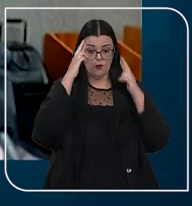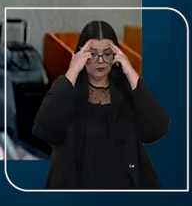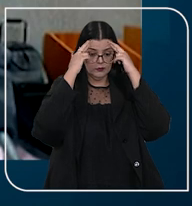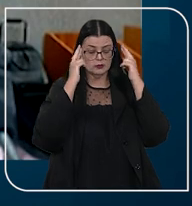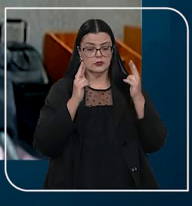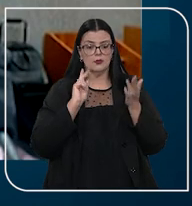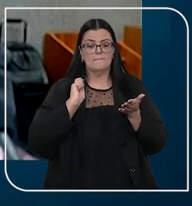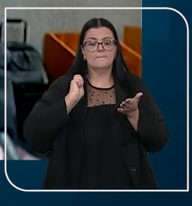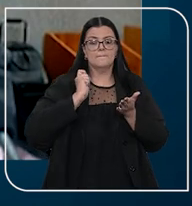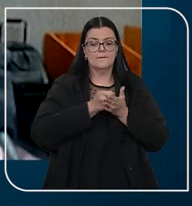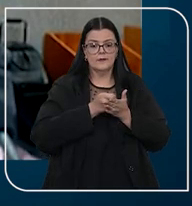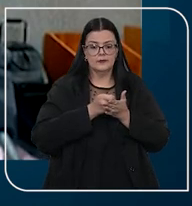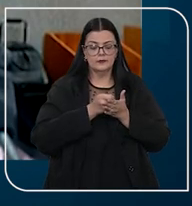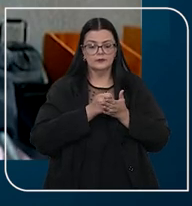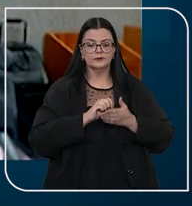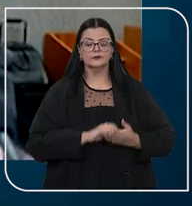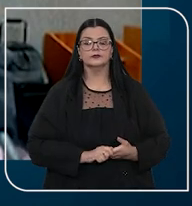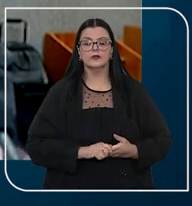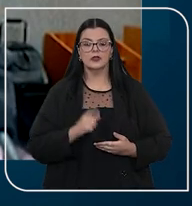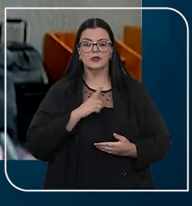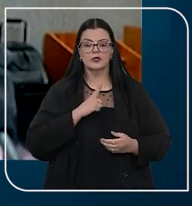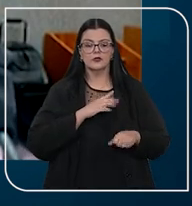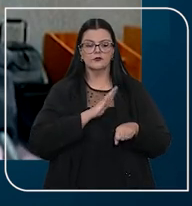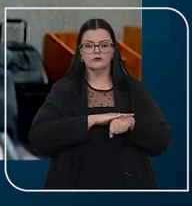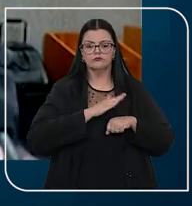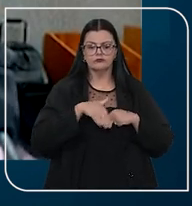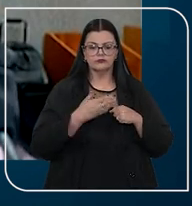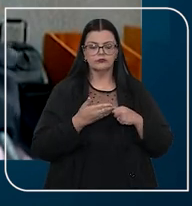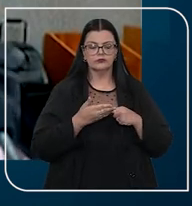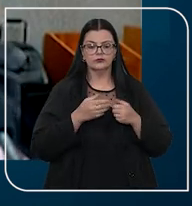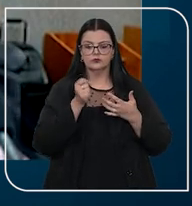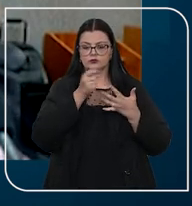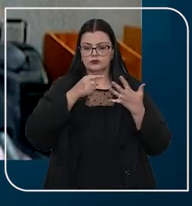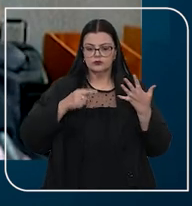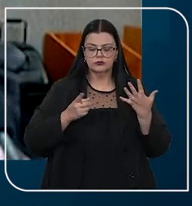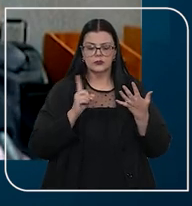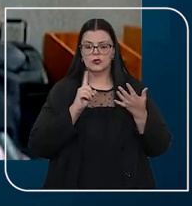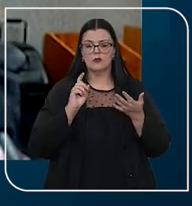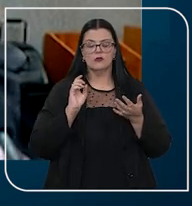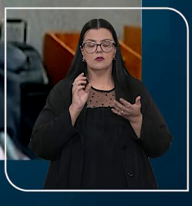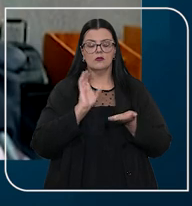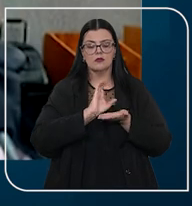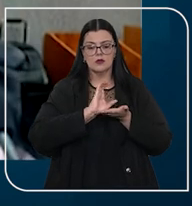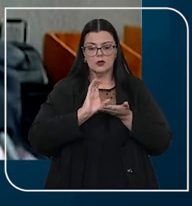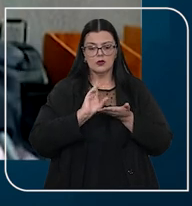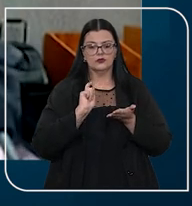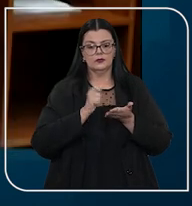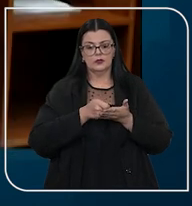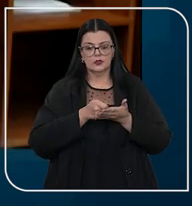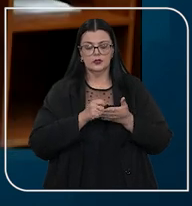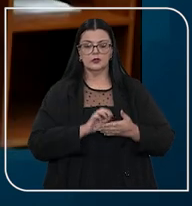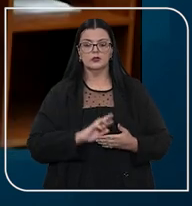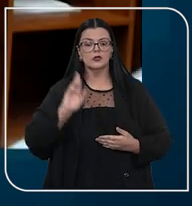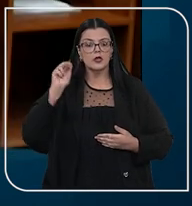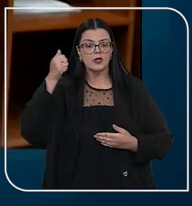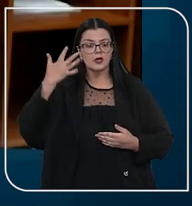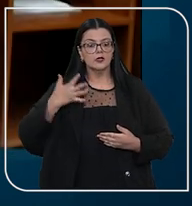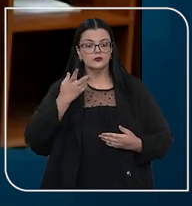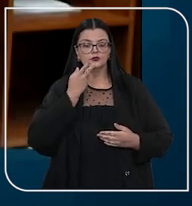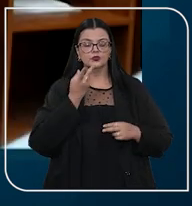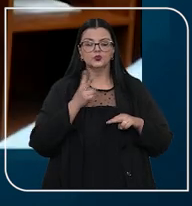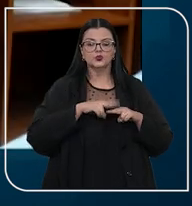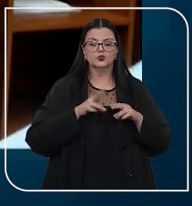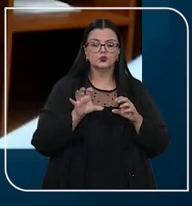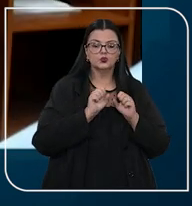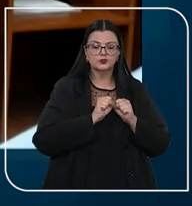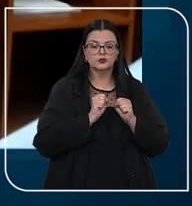ordem judicial de pagamento e que houve o esgotamento dos meios típicos de satisfação do crédito. A relatora ressaltou